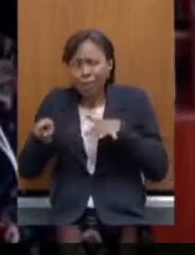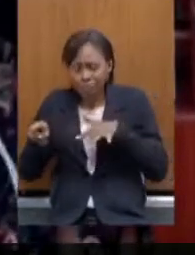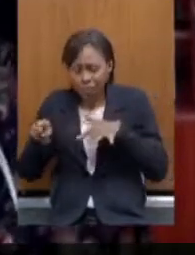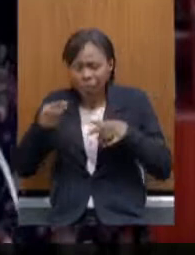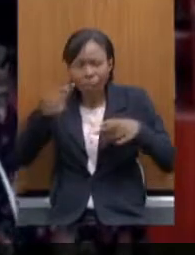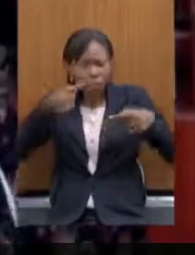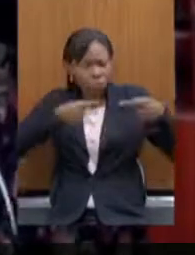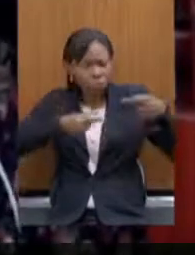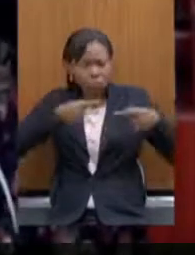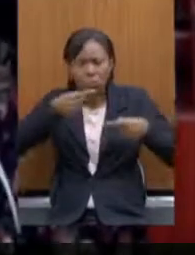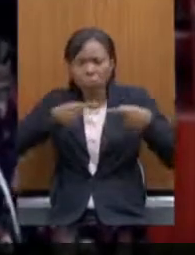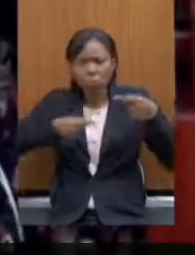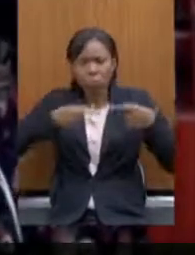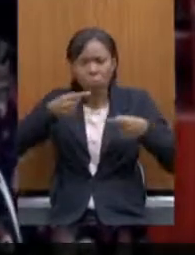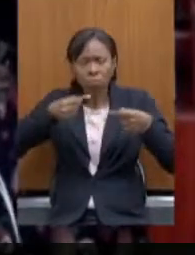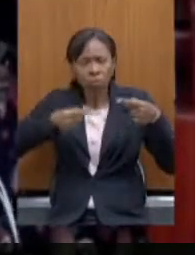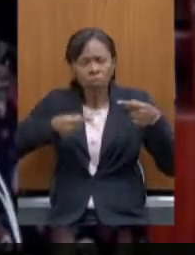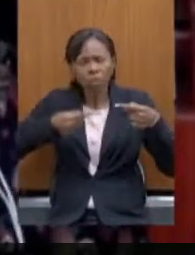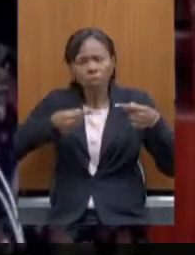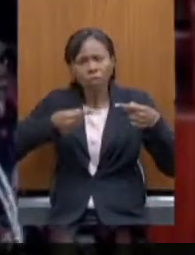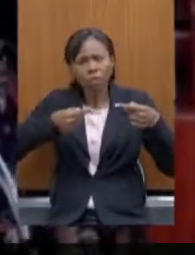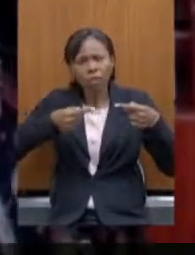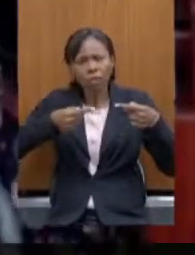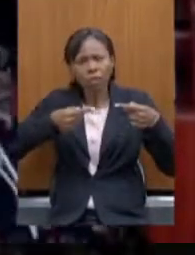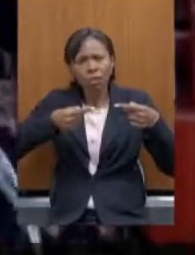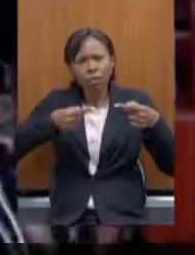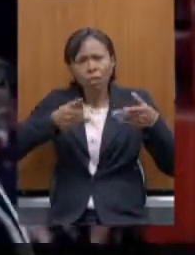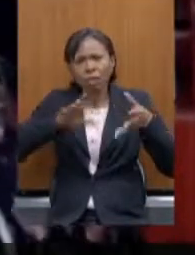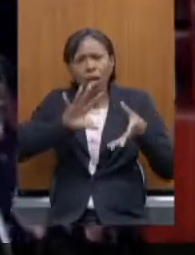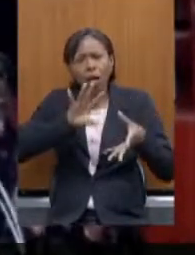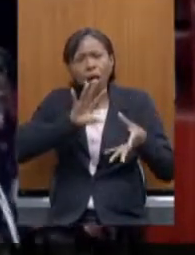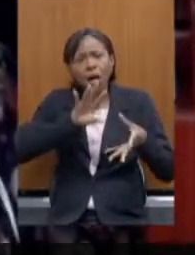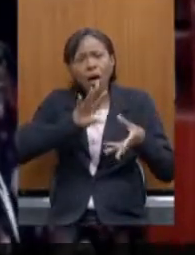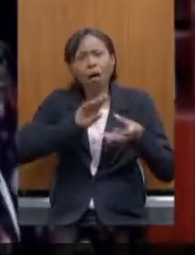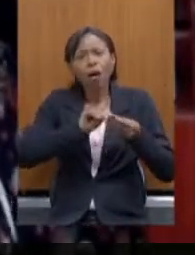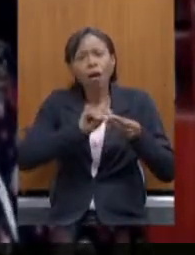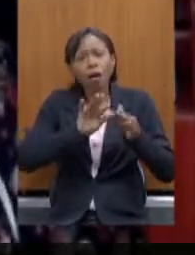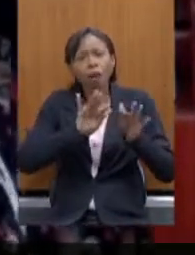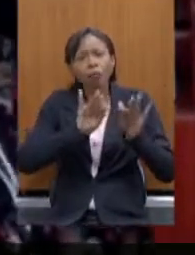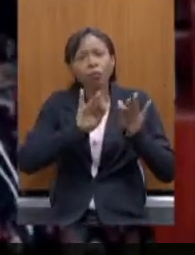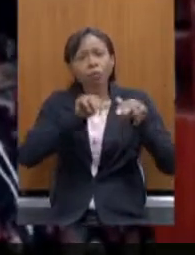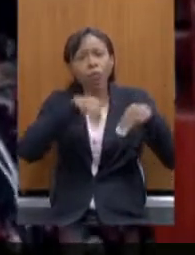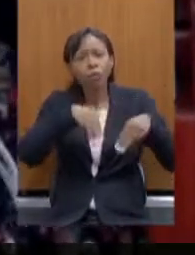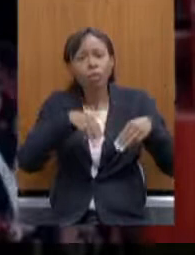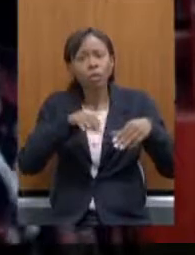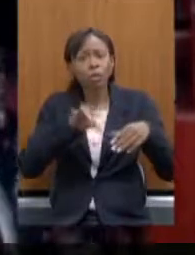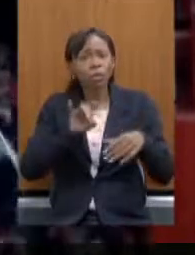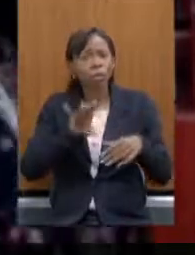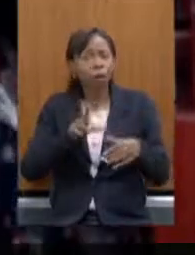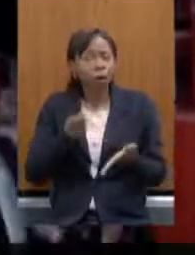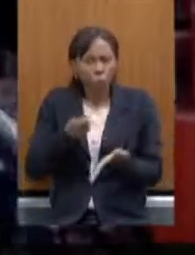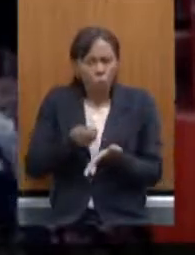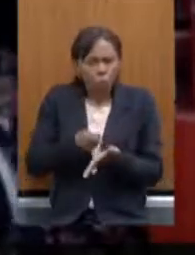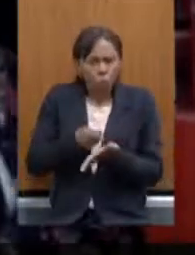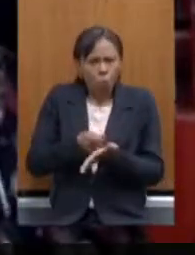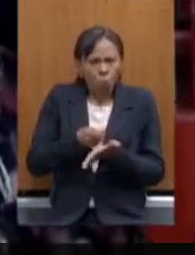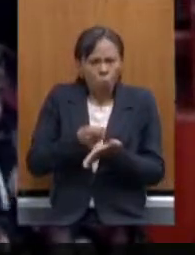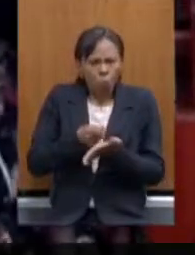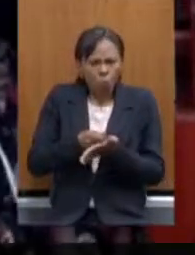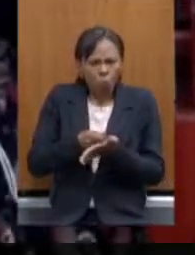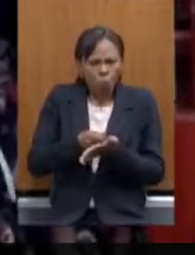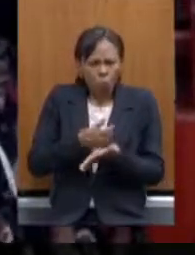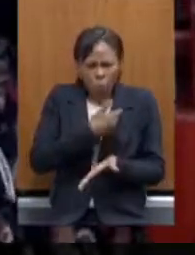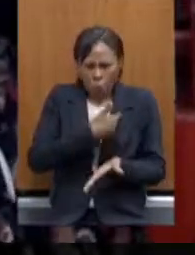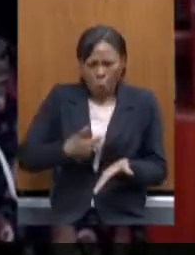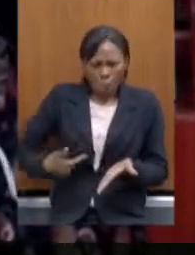simplesmente é finalizar né e em ponto aquilo que o governo